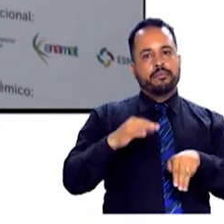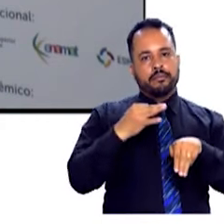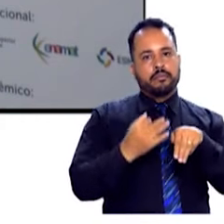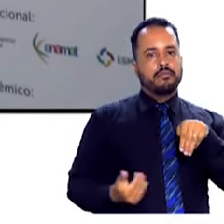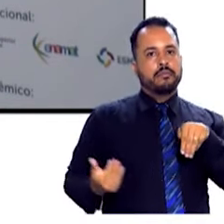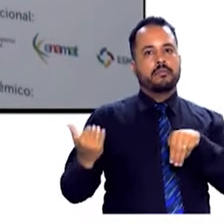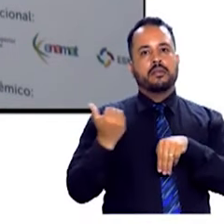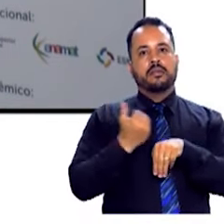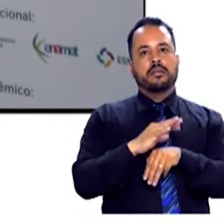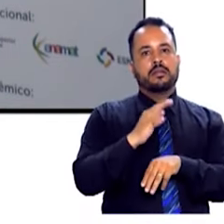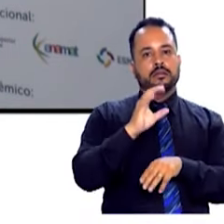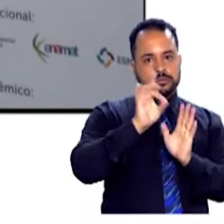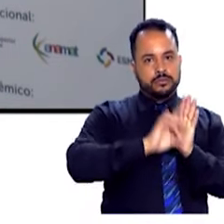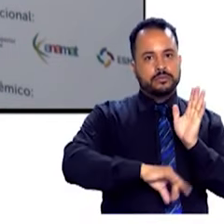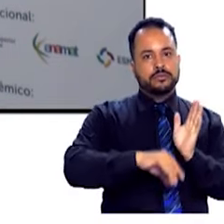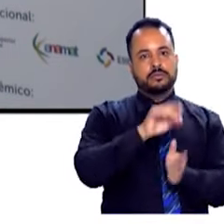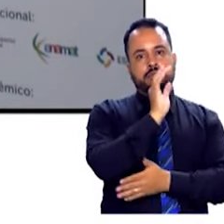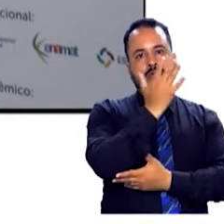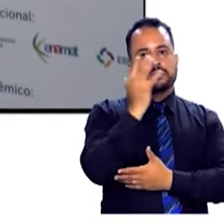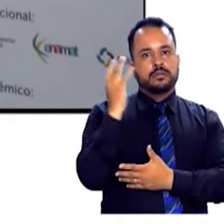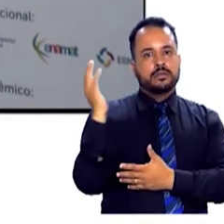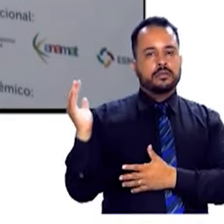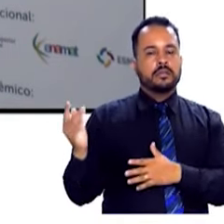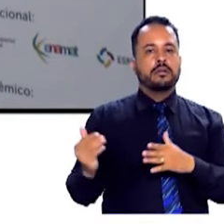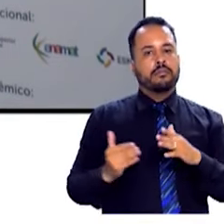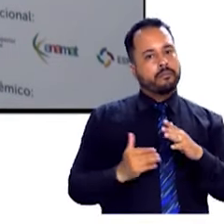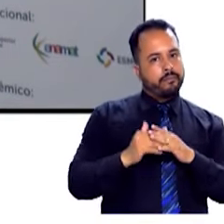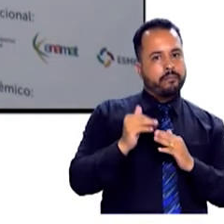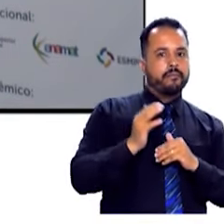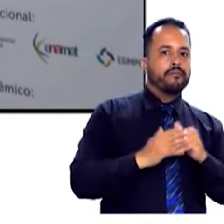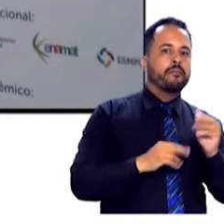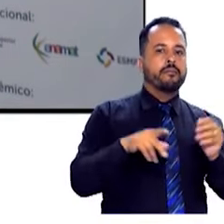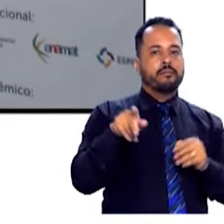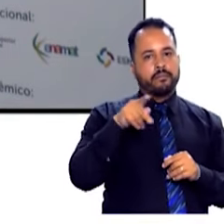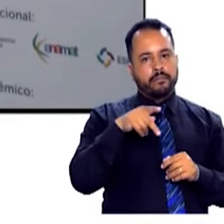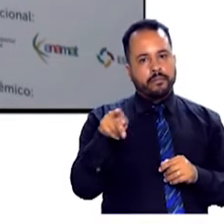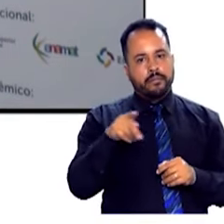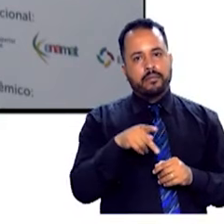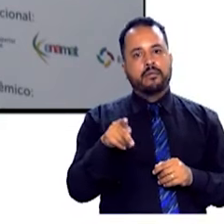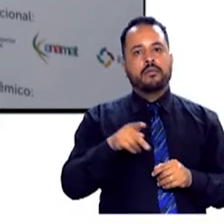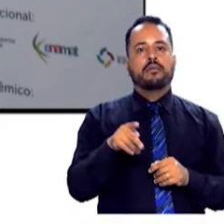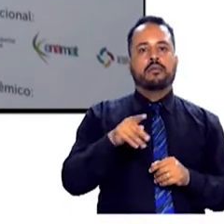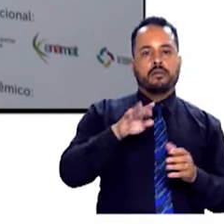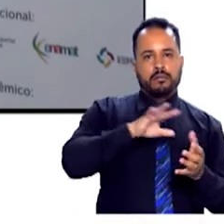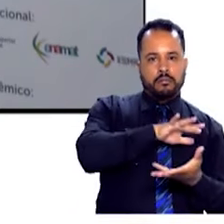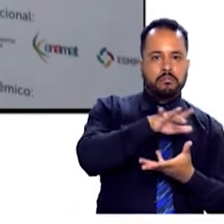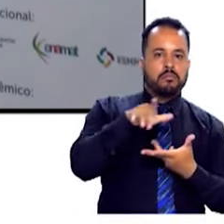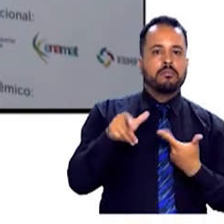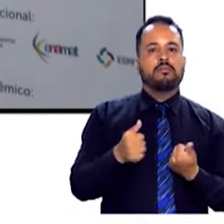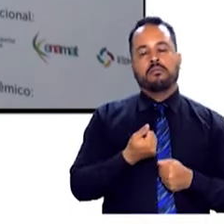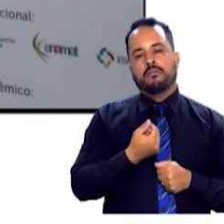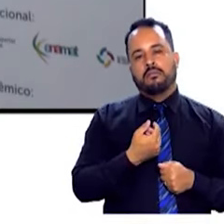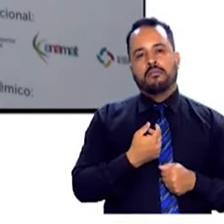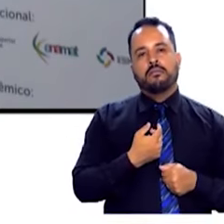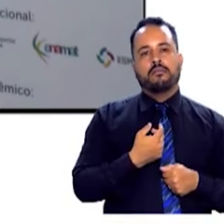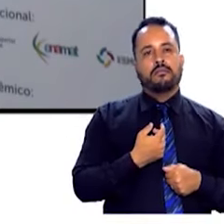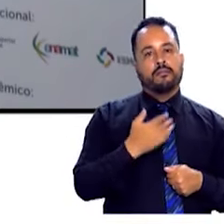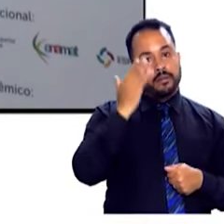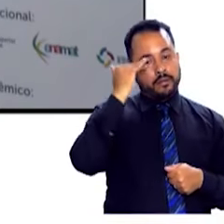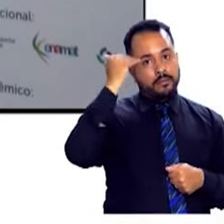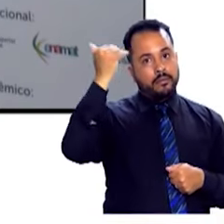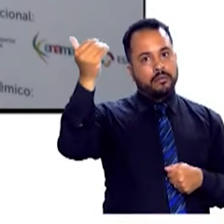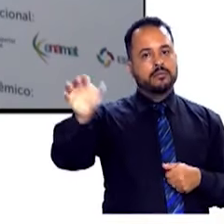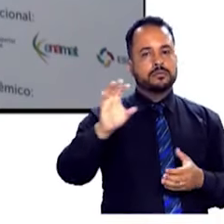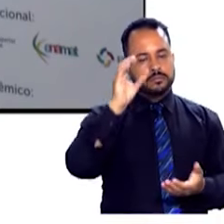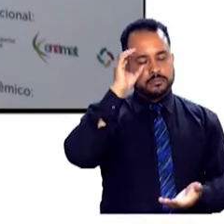Direito ambiental e é um qualificados Professor internacionalmente conhecido eh com suas